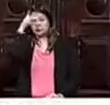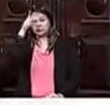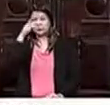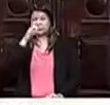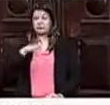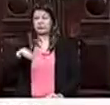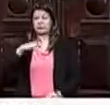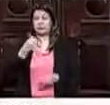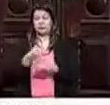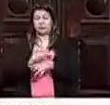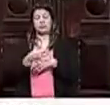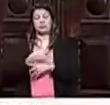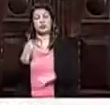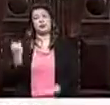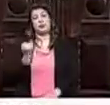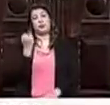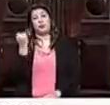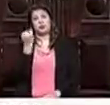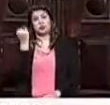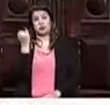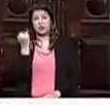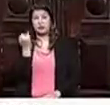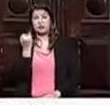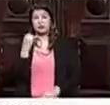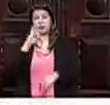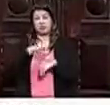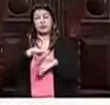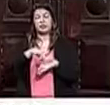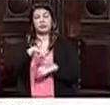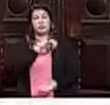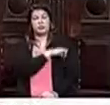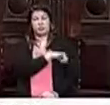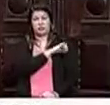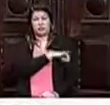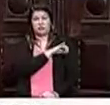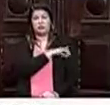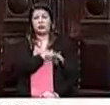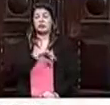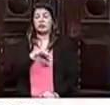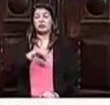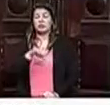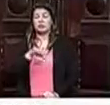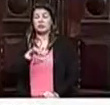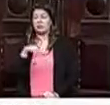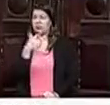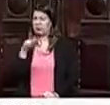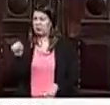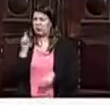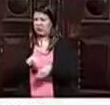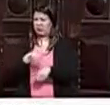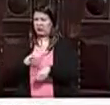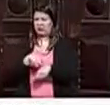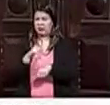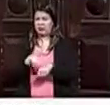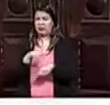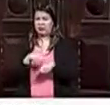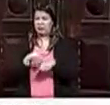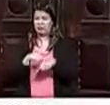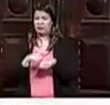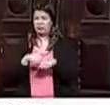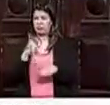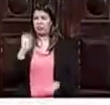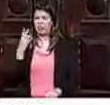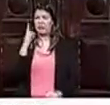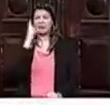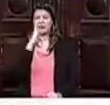cidade importante, como é a capital, a cidade do Rio de Janeiro, não tenha tempo para ouvir um ex-vereador e